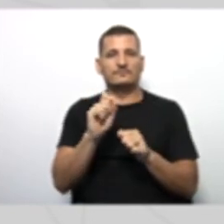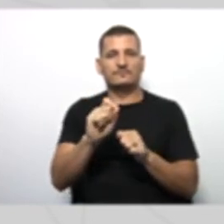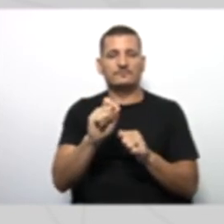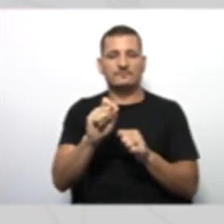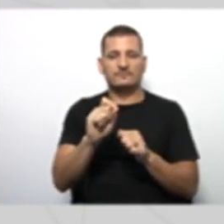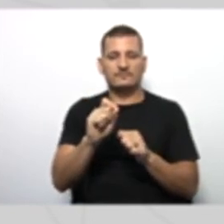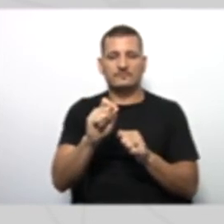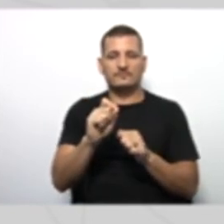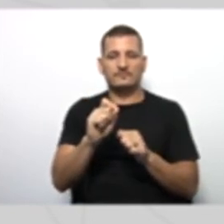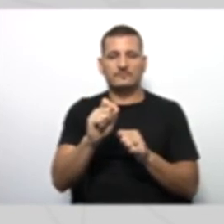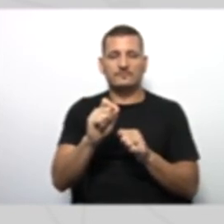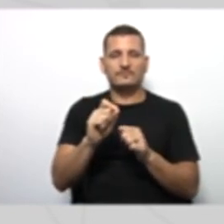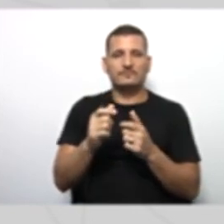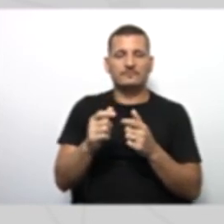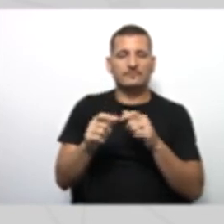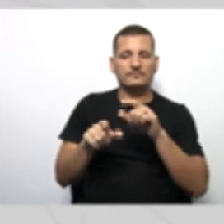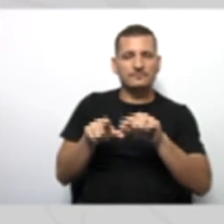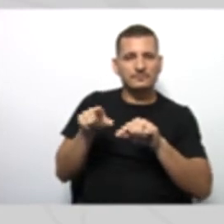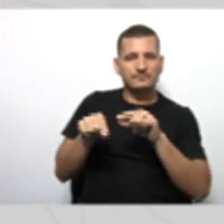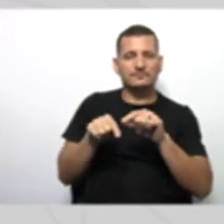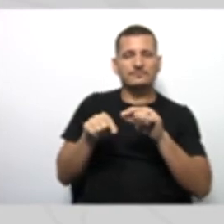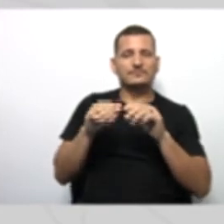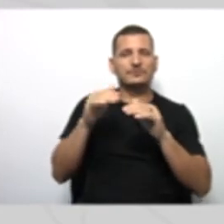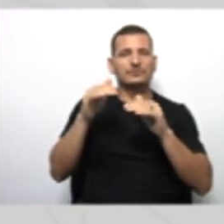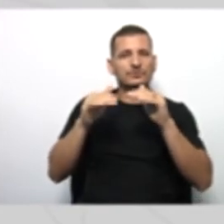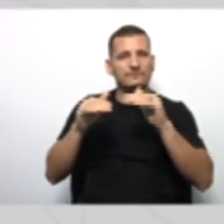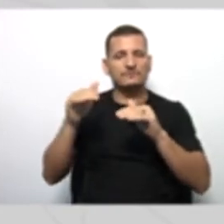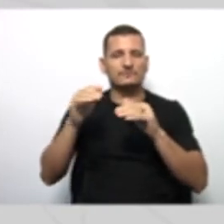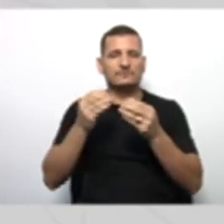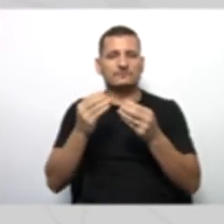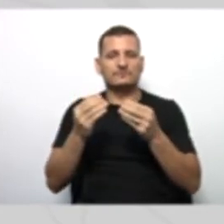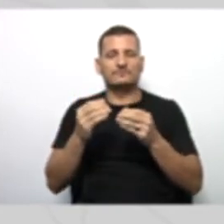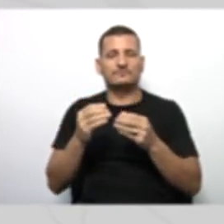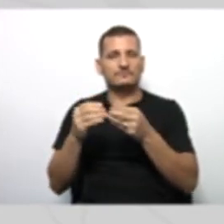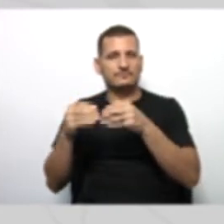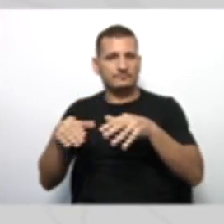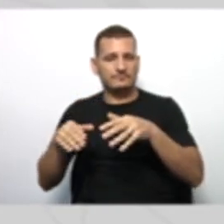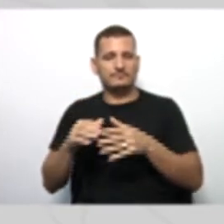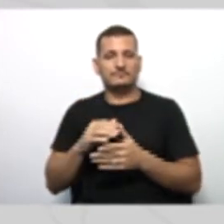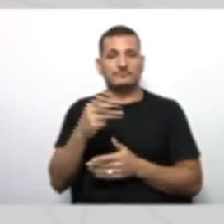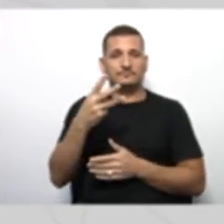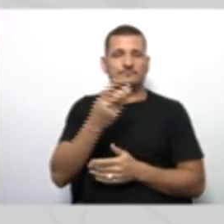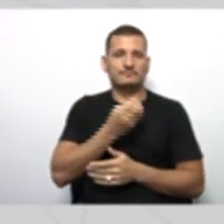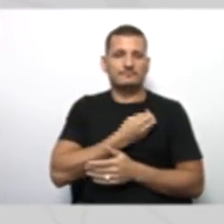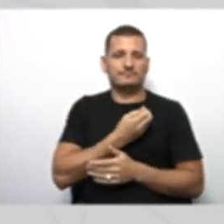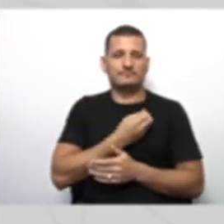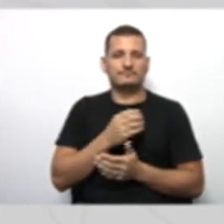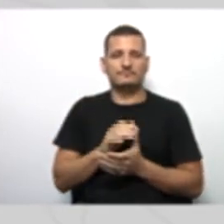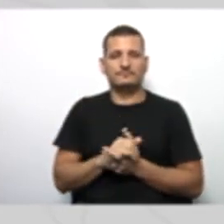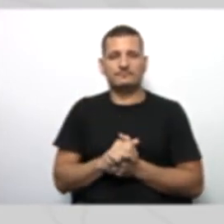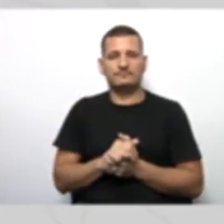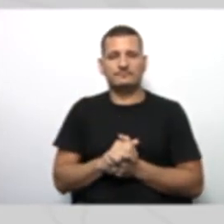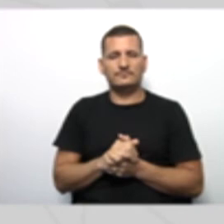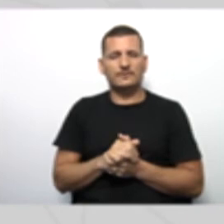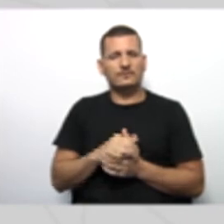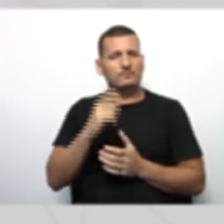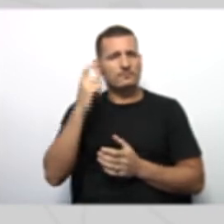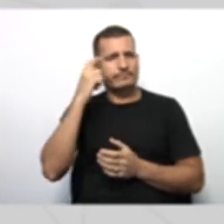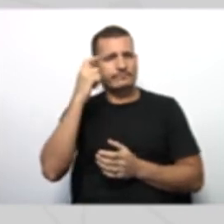professor. Já? Eu sou aqui, mão nervosa, já joguei, foi na tela ali pro pessoal, Já dei a resposta aí,